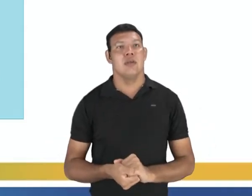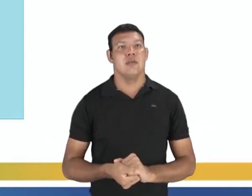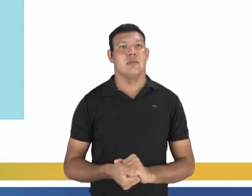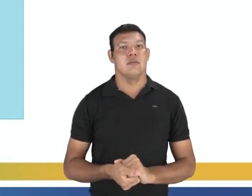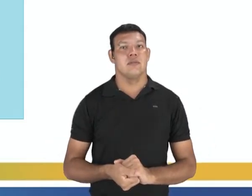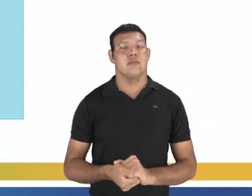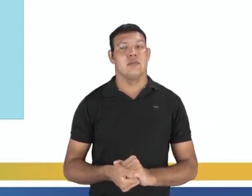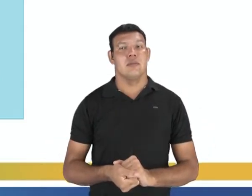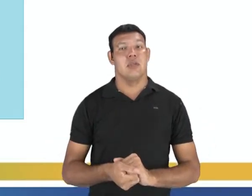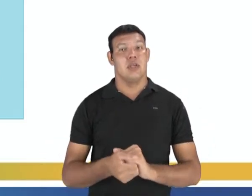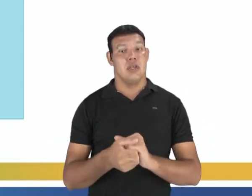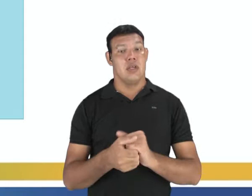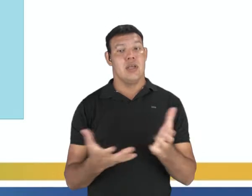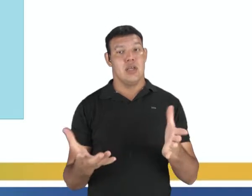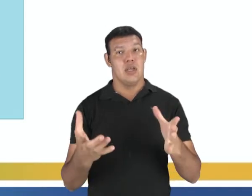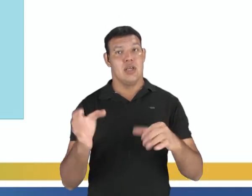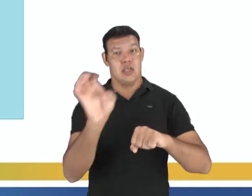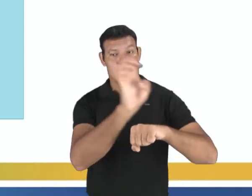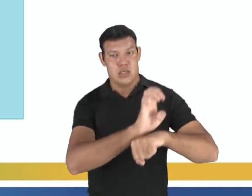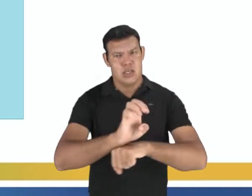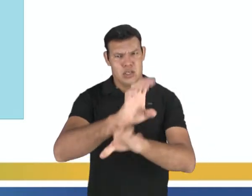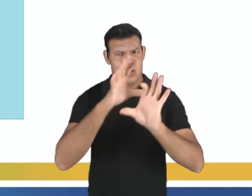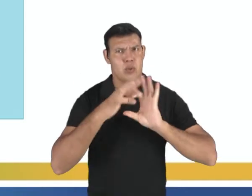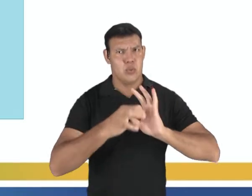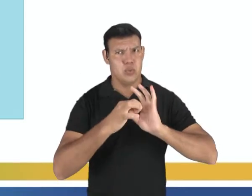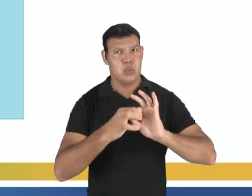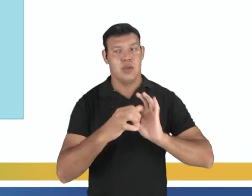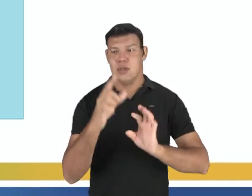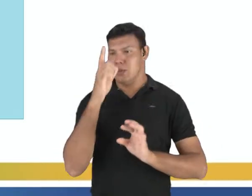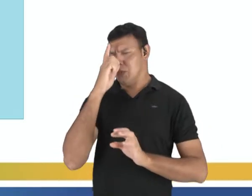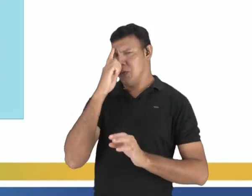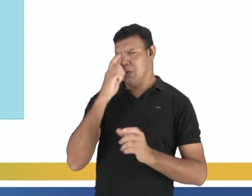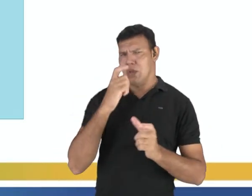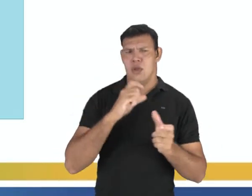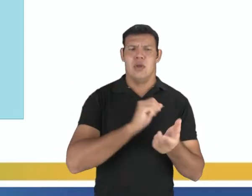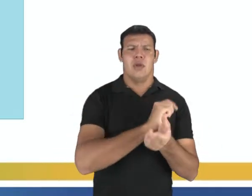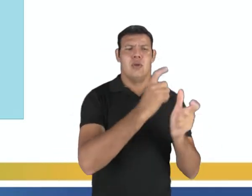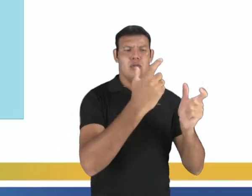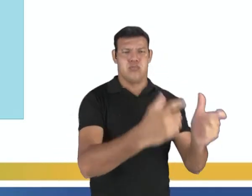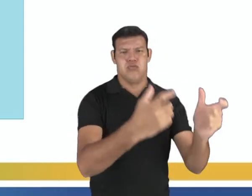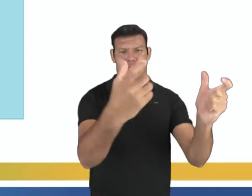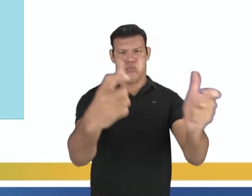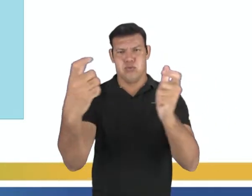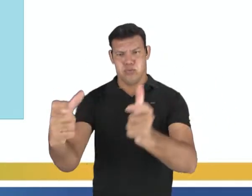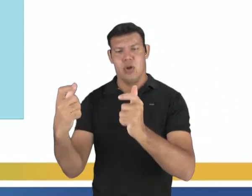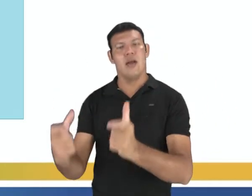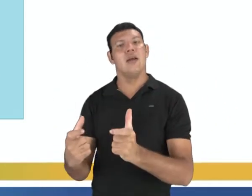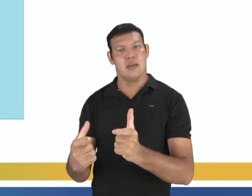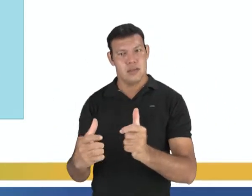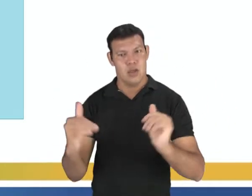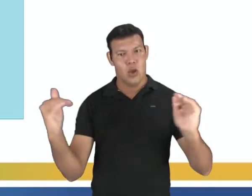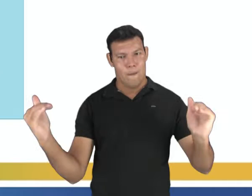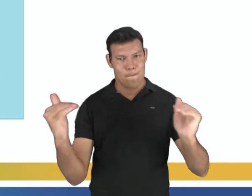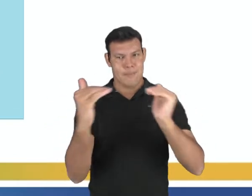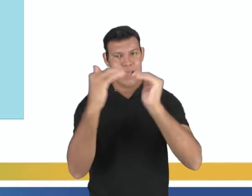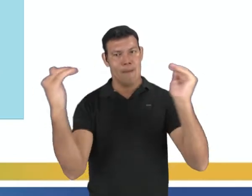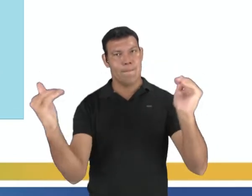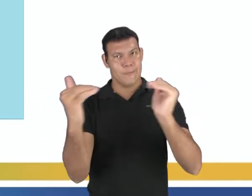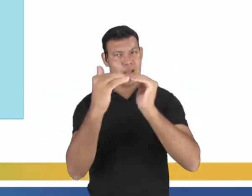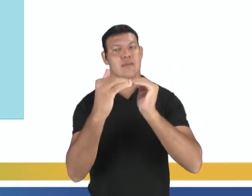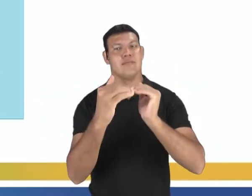não formou um estado unificado. Entretanto, os gregos de diferentes cidades se identificavam como iguais, devido aí, então, aos